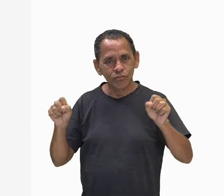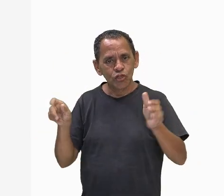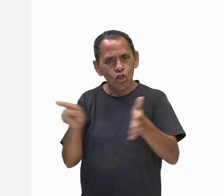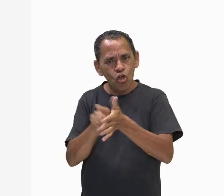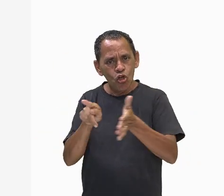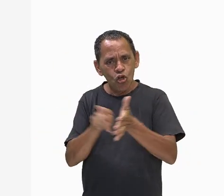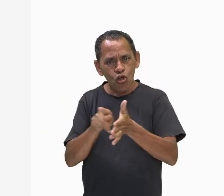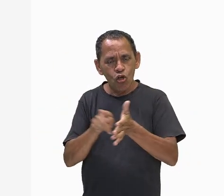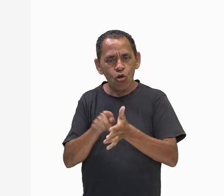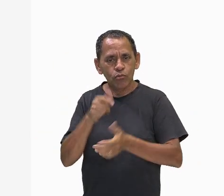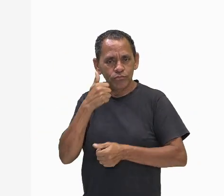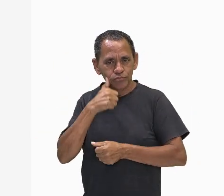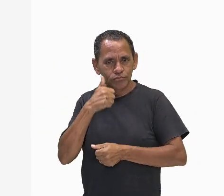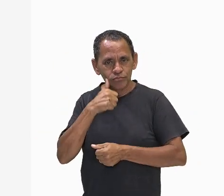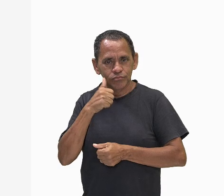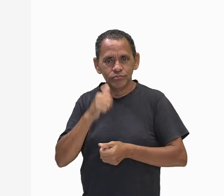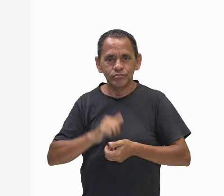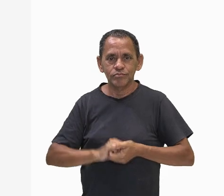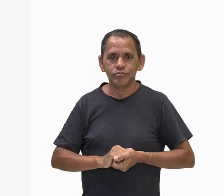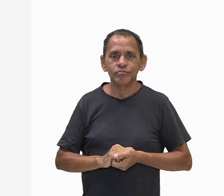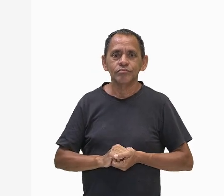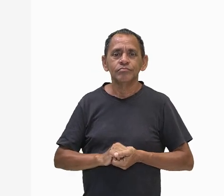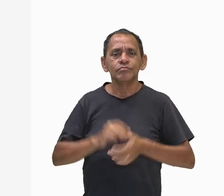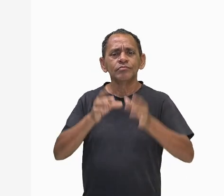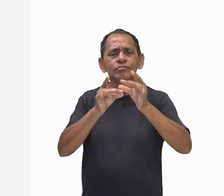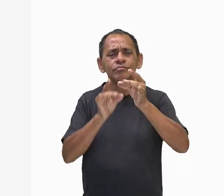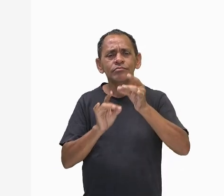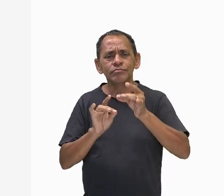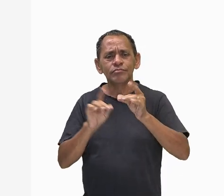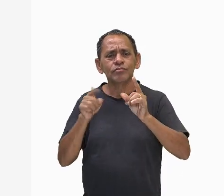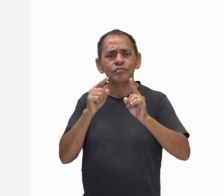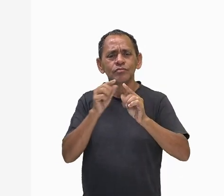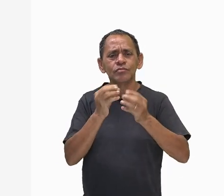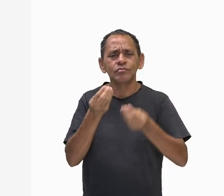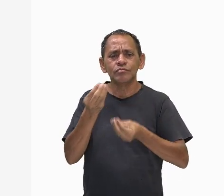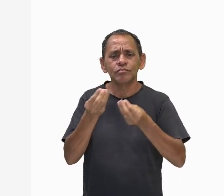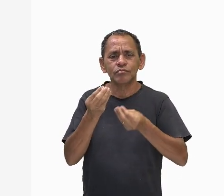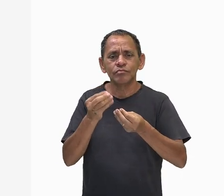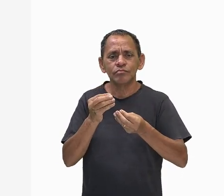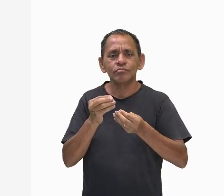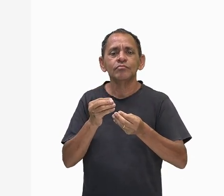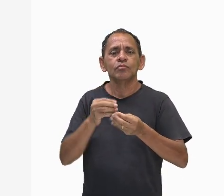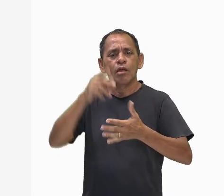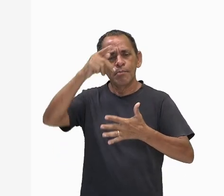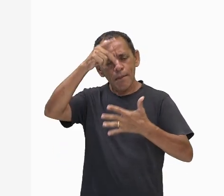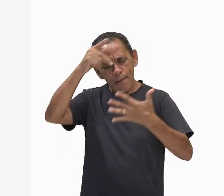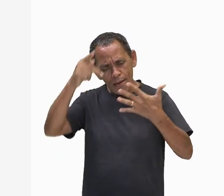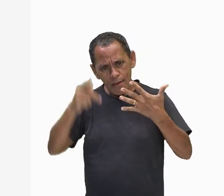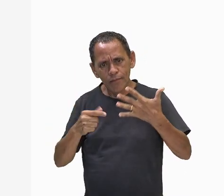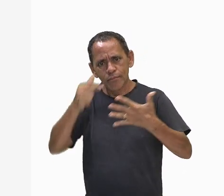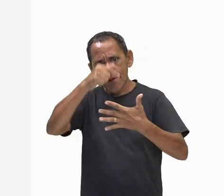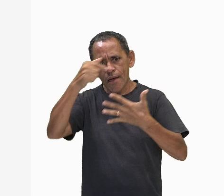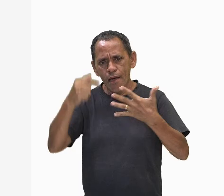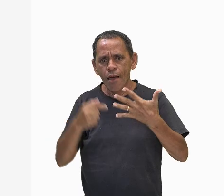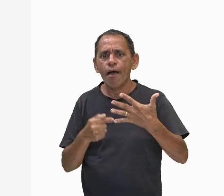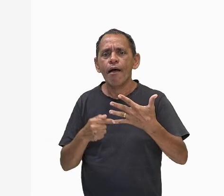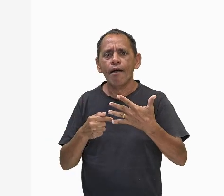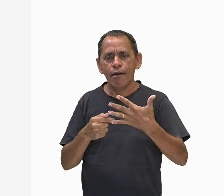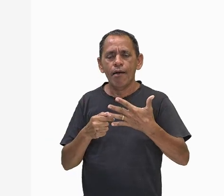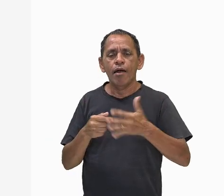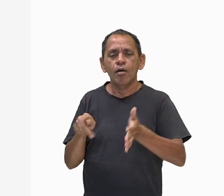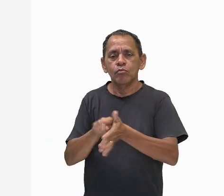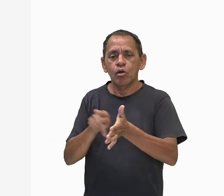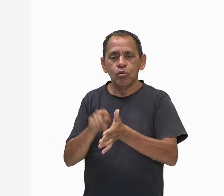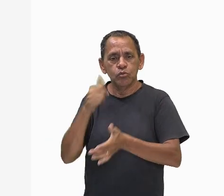reprodutor feminino. O detalhamento desse objeto é componentes do sistema reprodutor feminino,